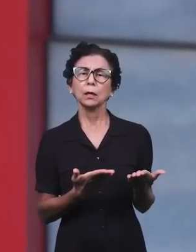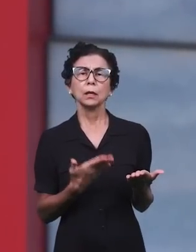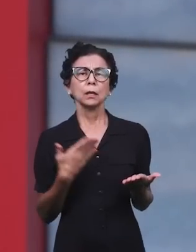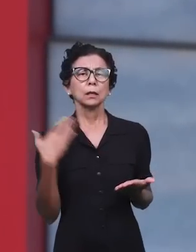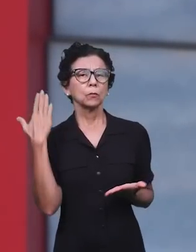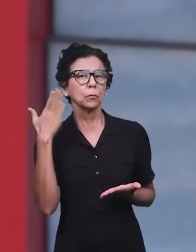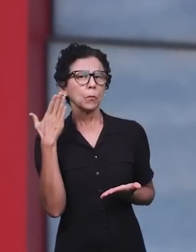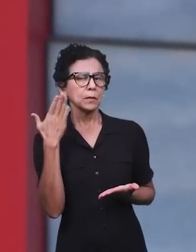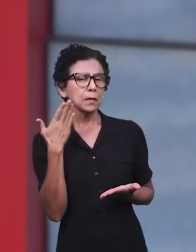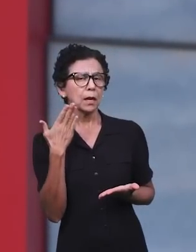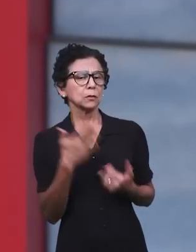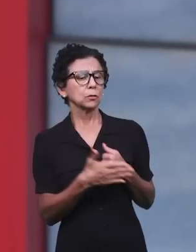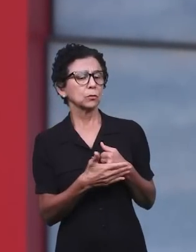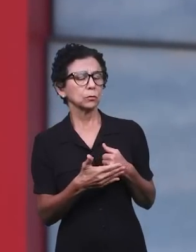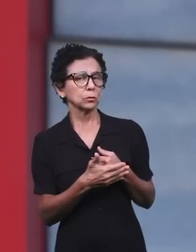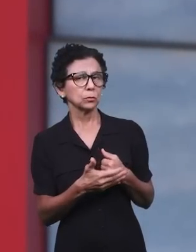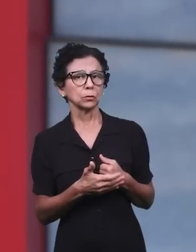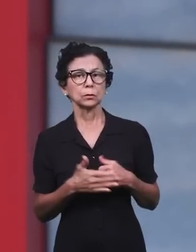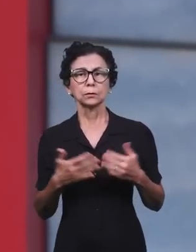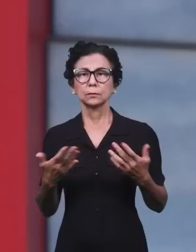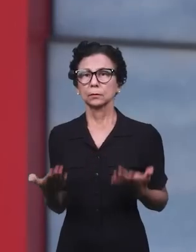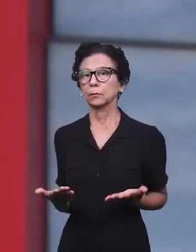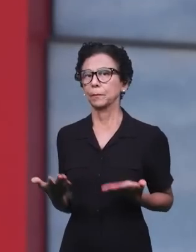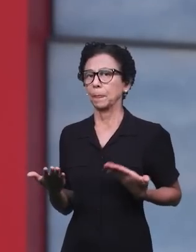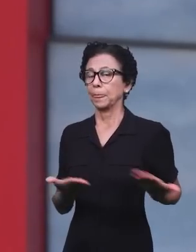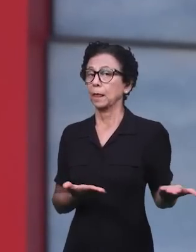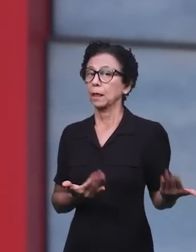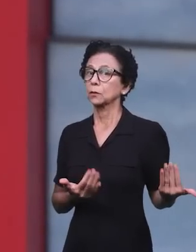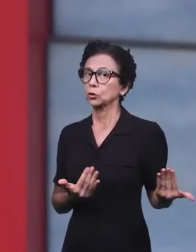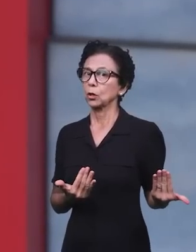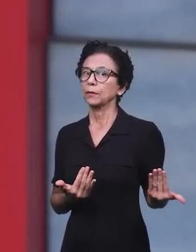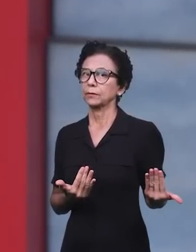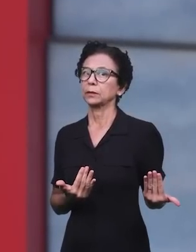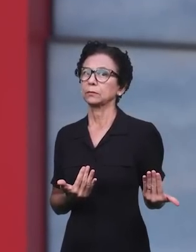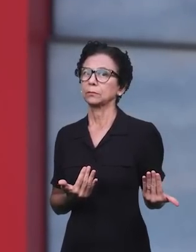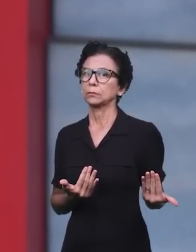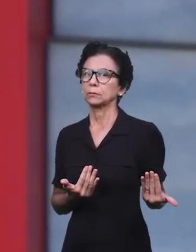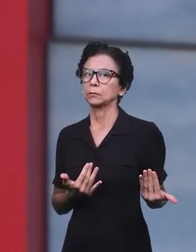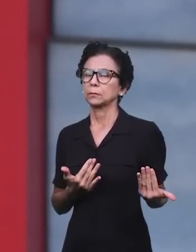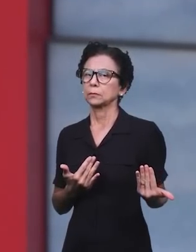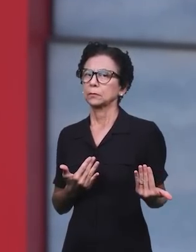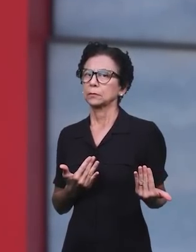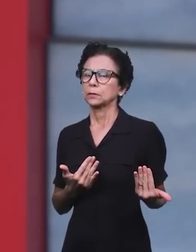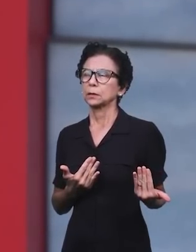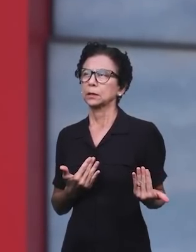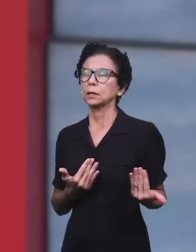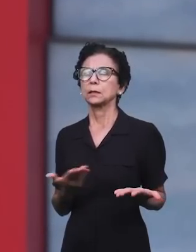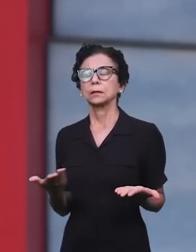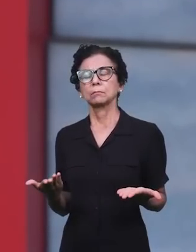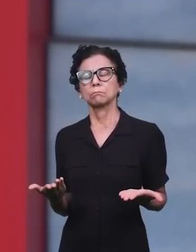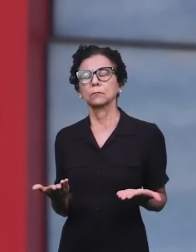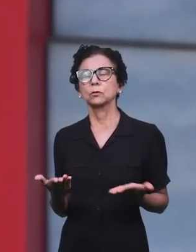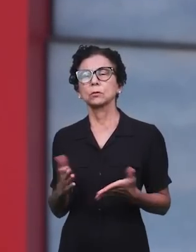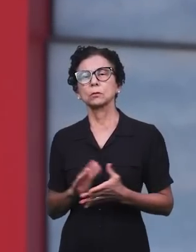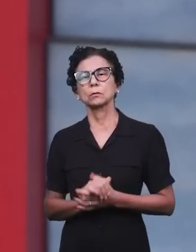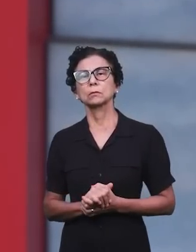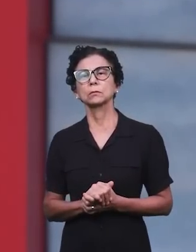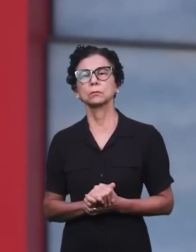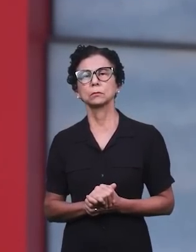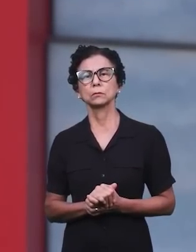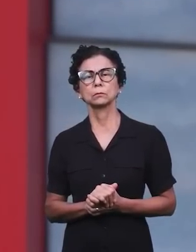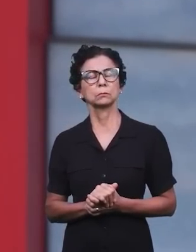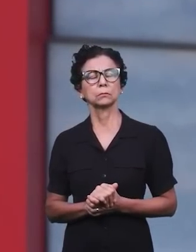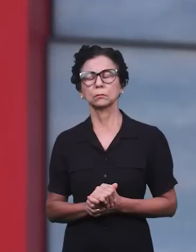obra, ele tem uma palavra. Ele tem uma palavra. Você vai dizer, eu estou despreparado para isso. Não, você não está, não. Você é um servo de